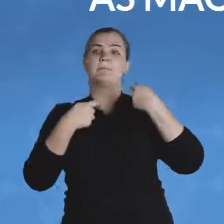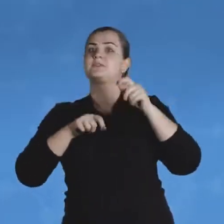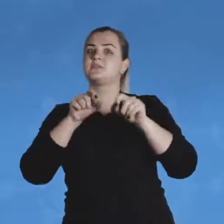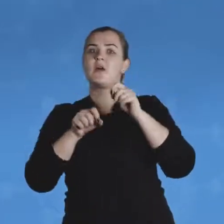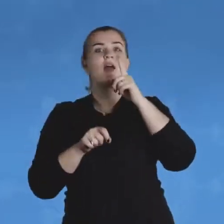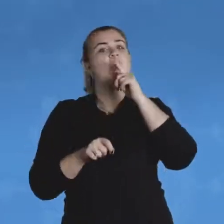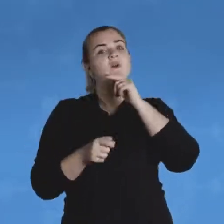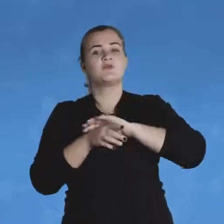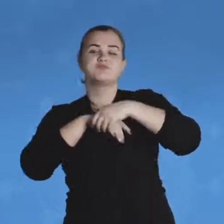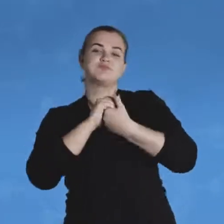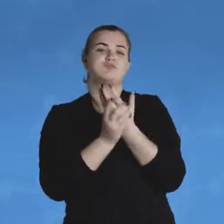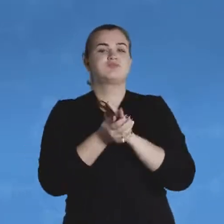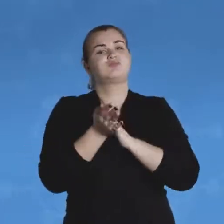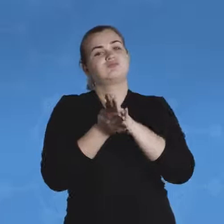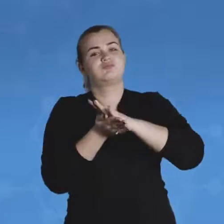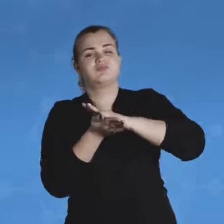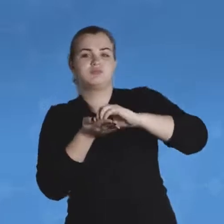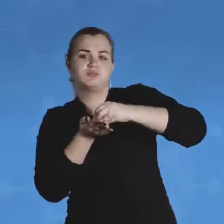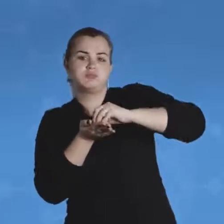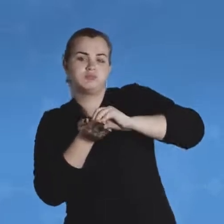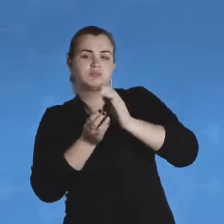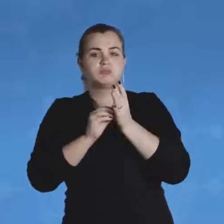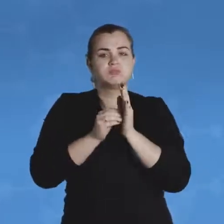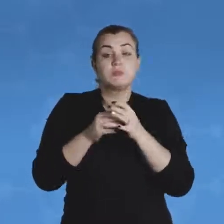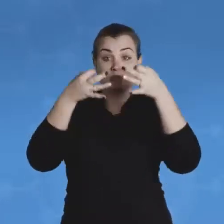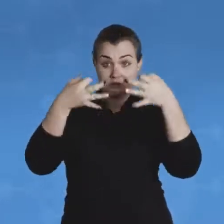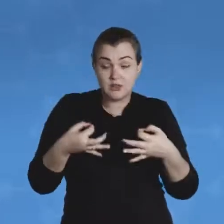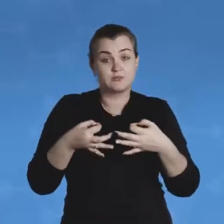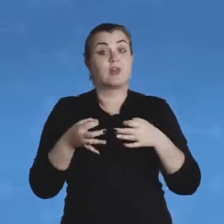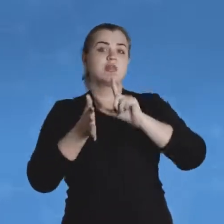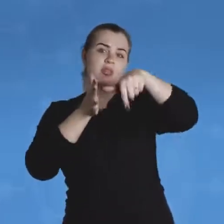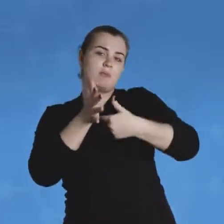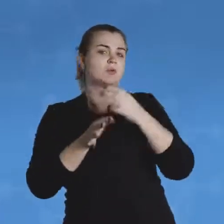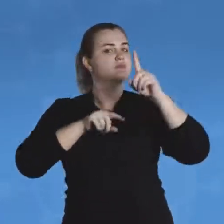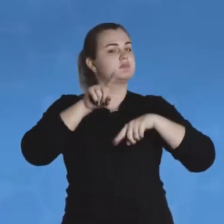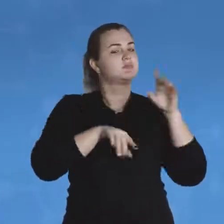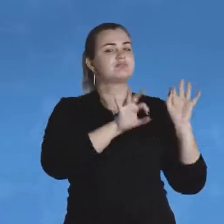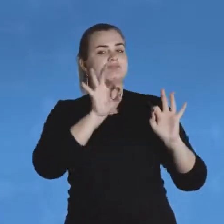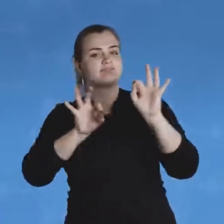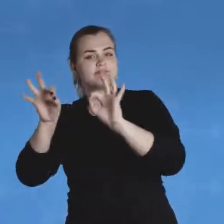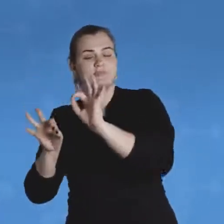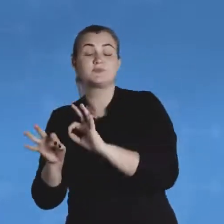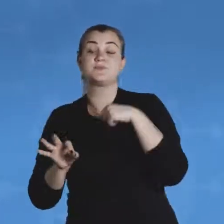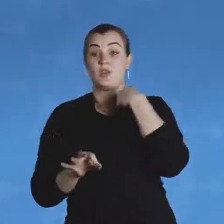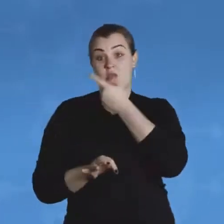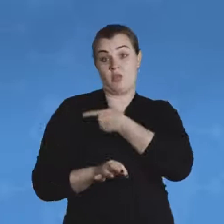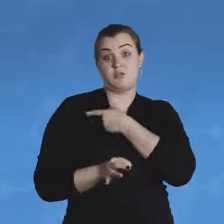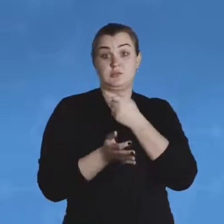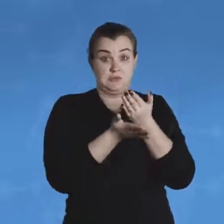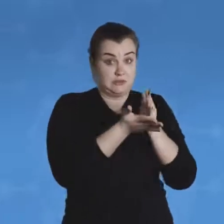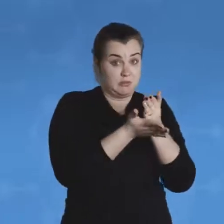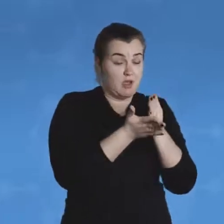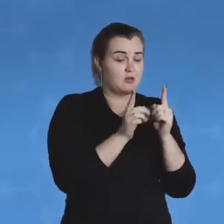sabão. Depois disso, vamos organizar os materiais que vamos usar. Devemos separar uma seringa com